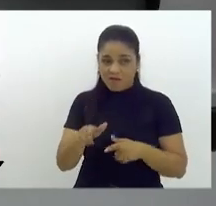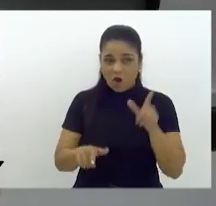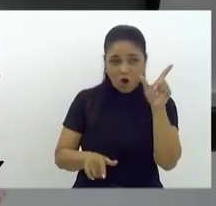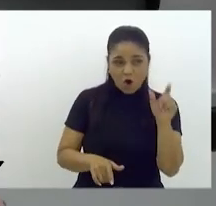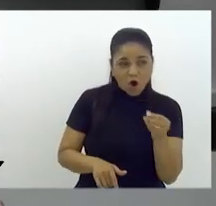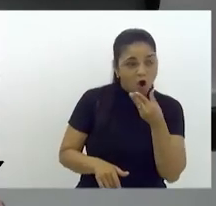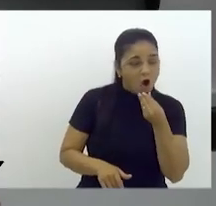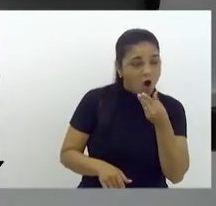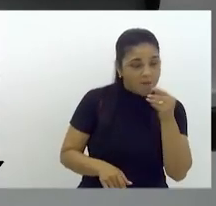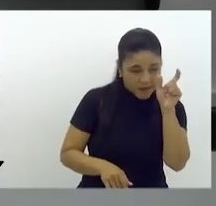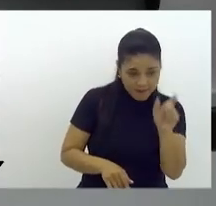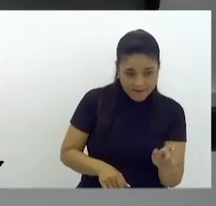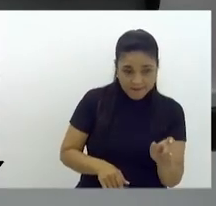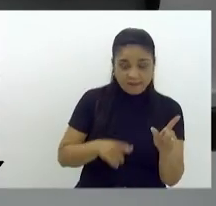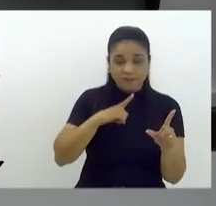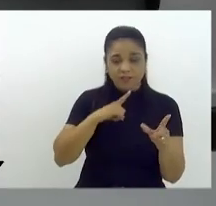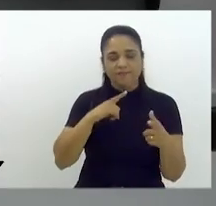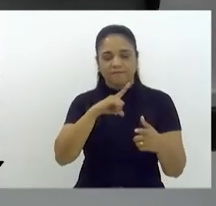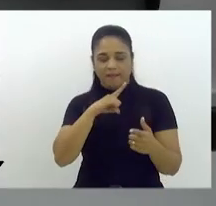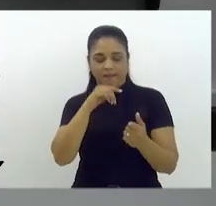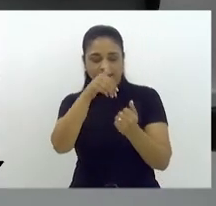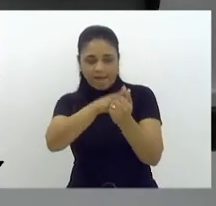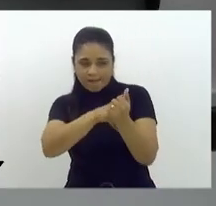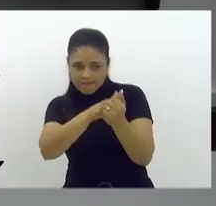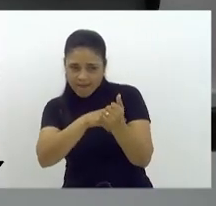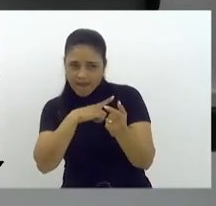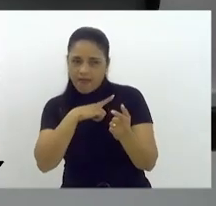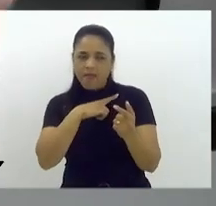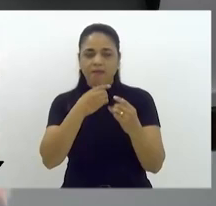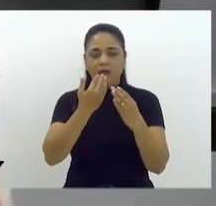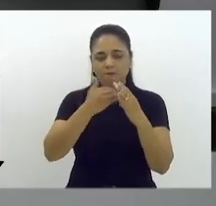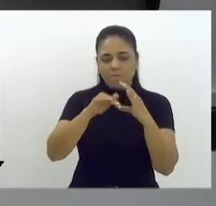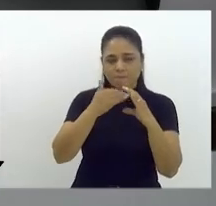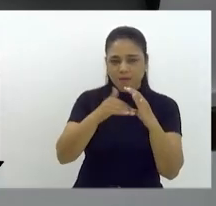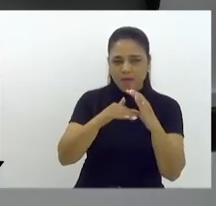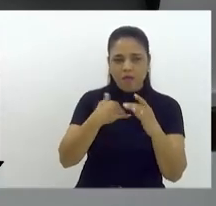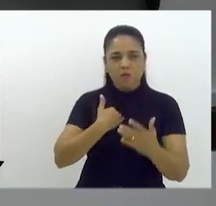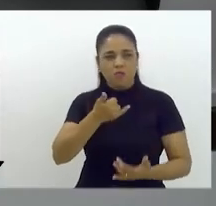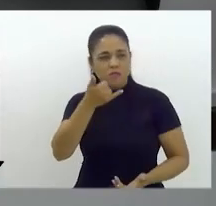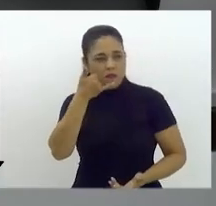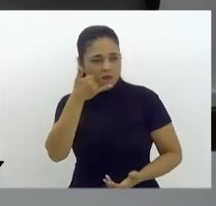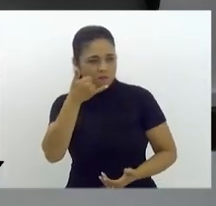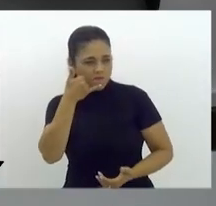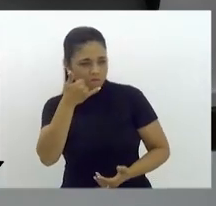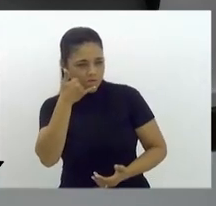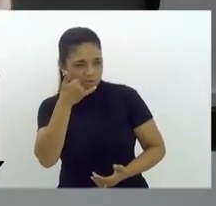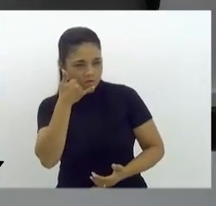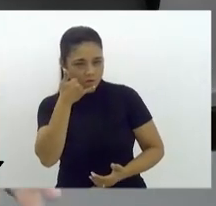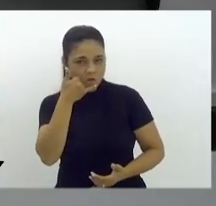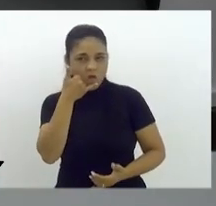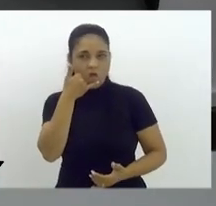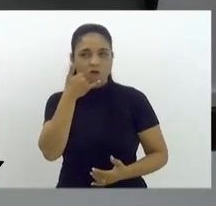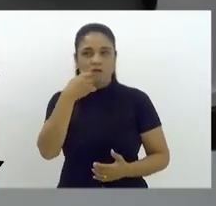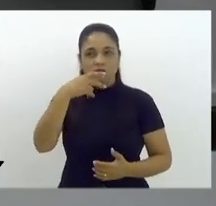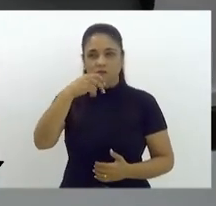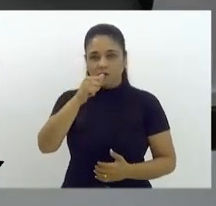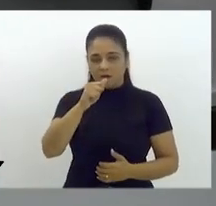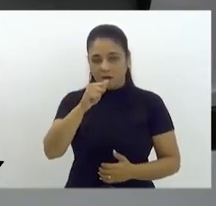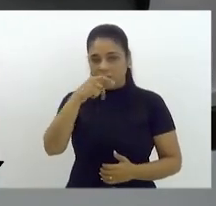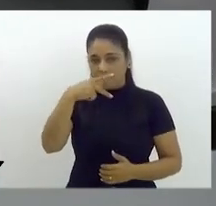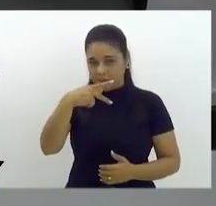tem acesso a senhas de e-mail do telefone de aplicativos